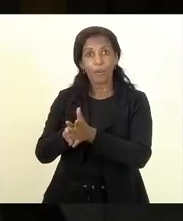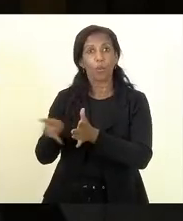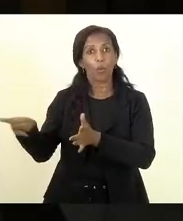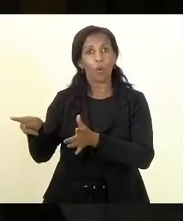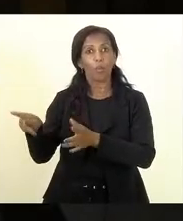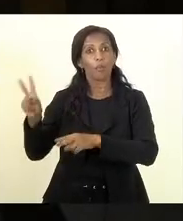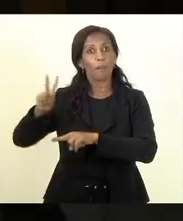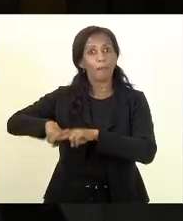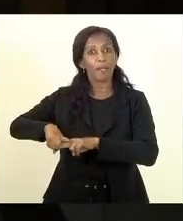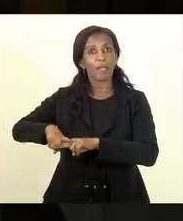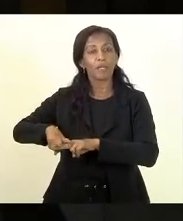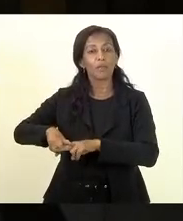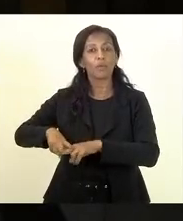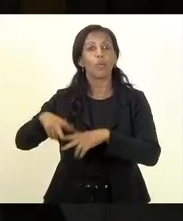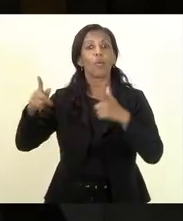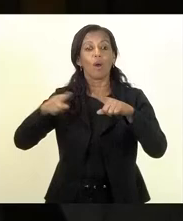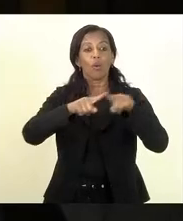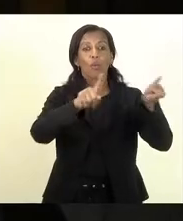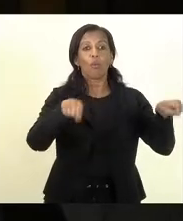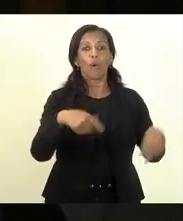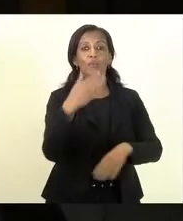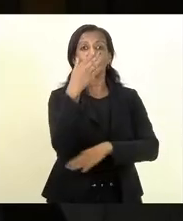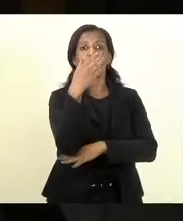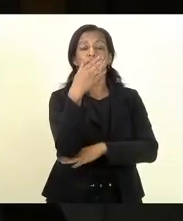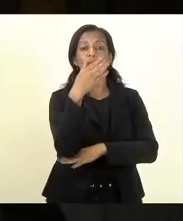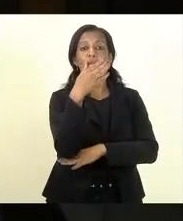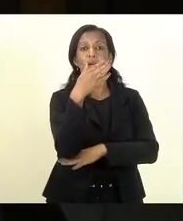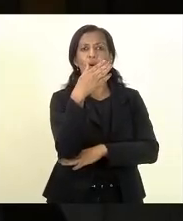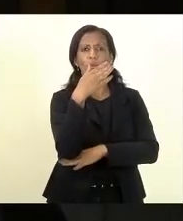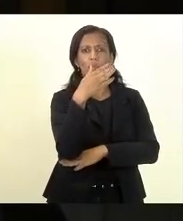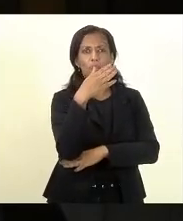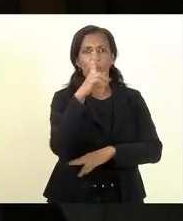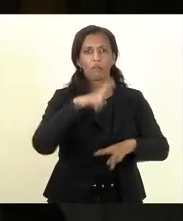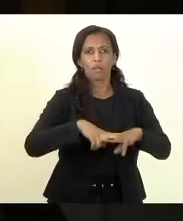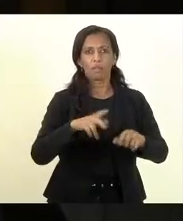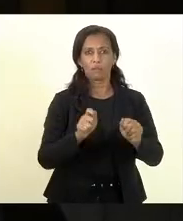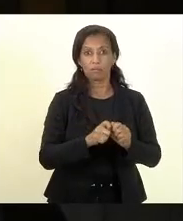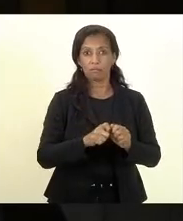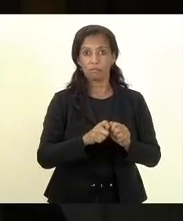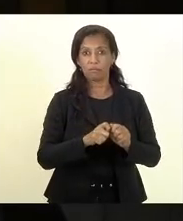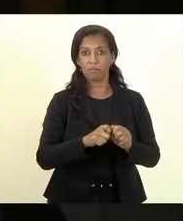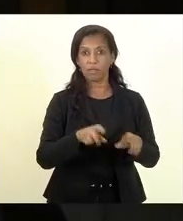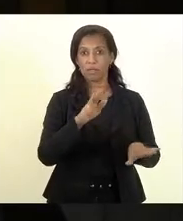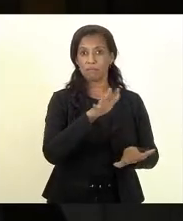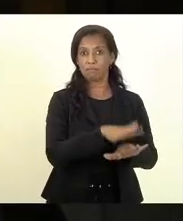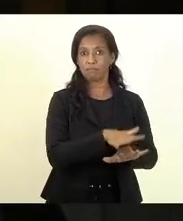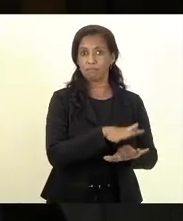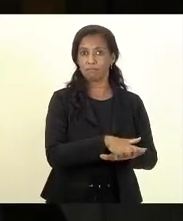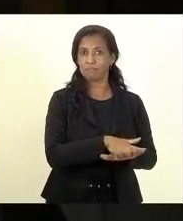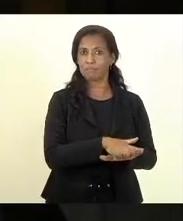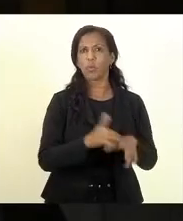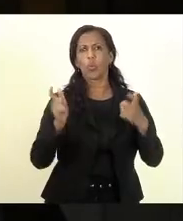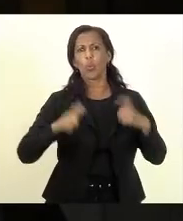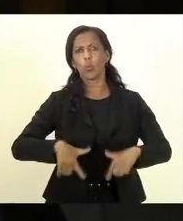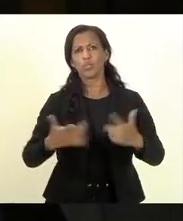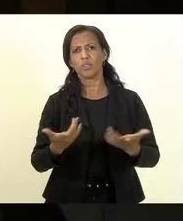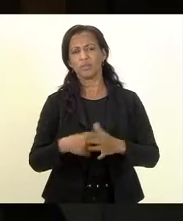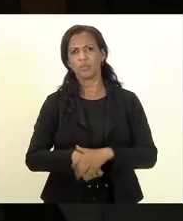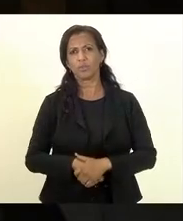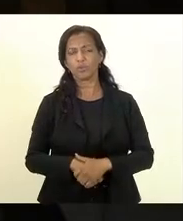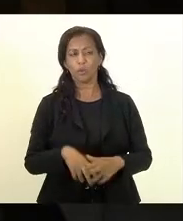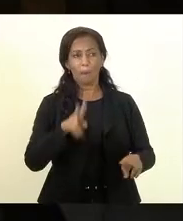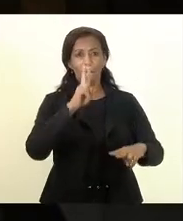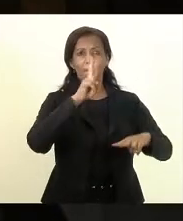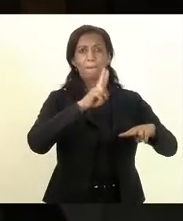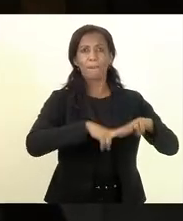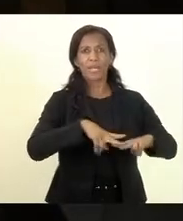finalidade dessa obra? Quartos de hotel para preso fazer sexo, afirmou um servidor. Onde já se viu preso